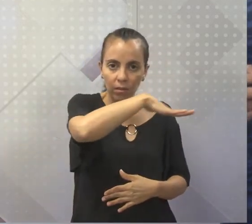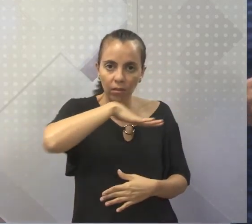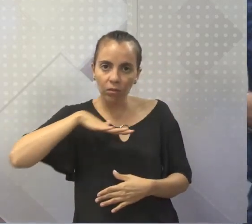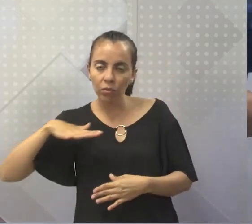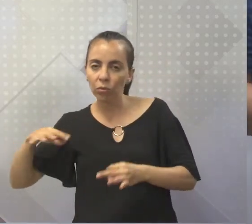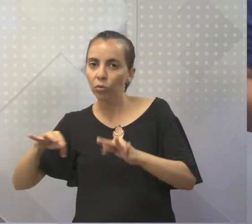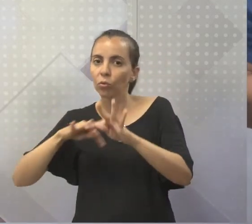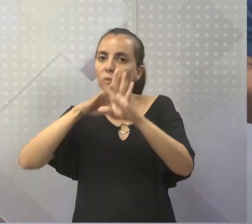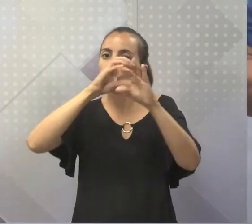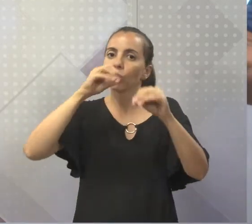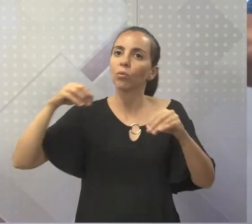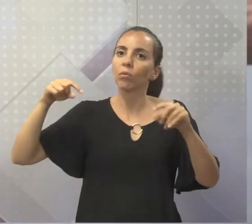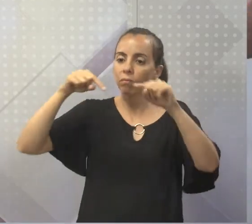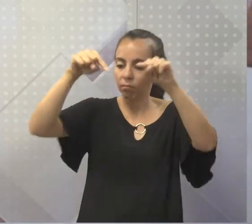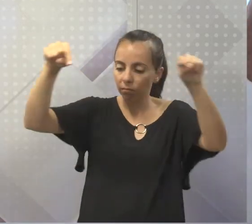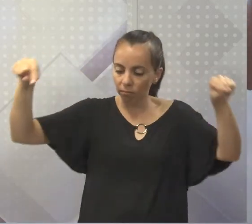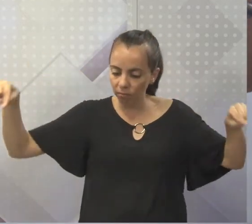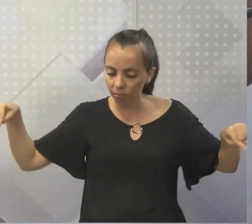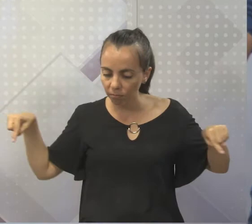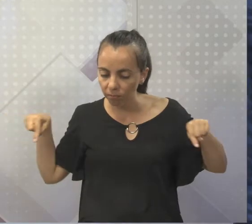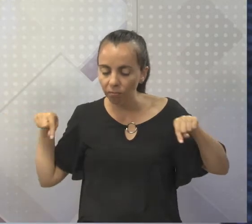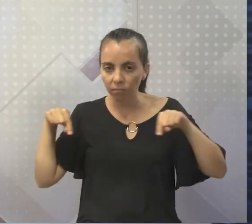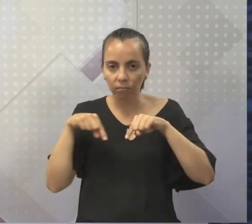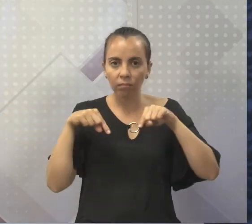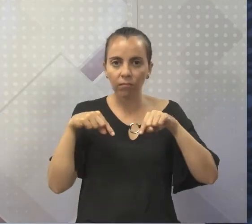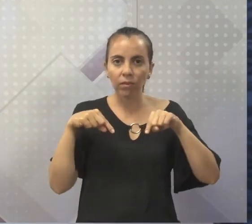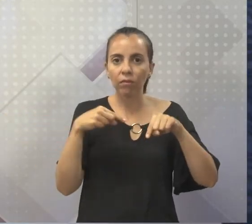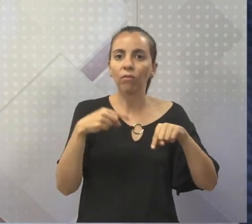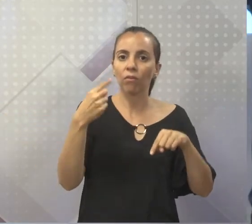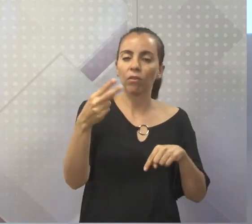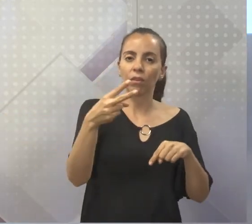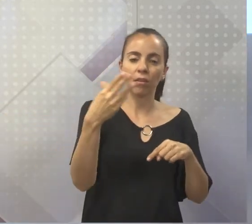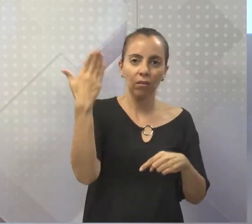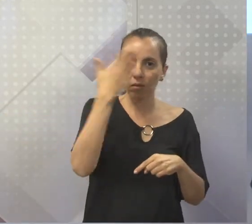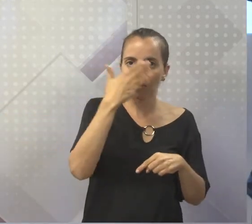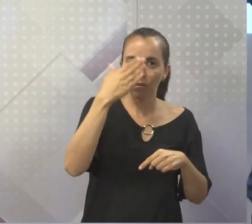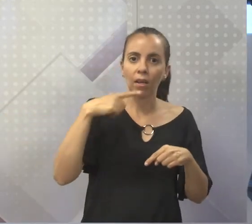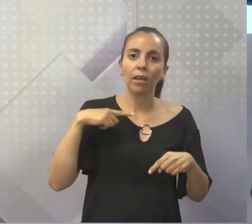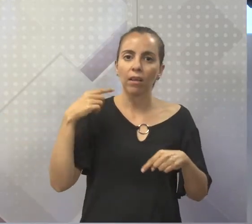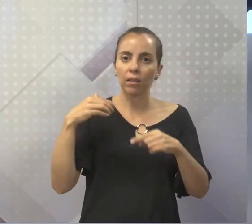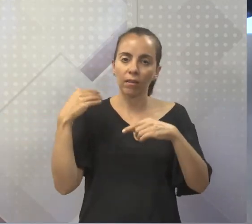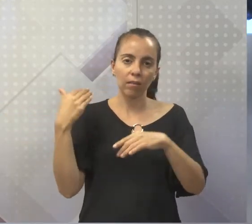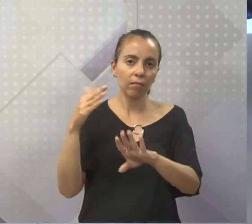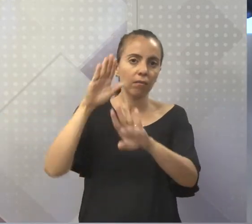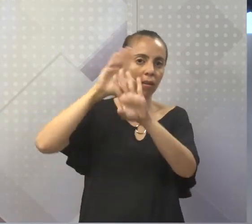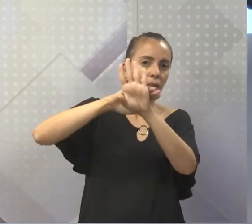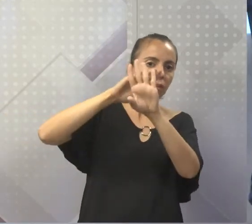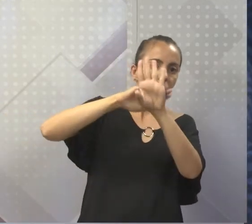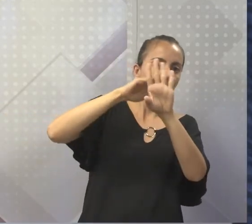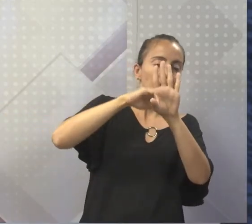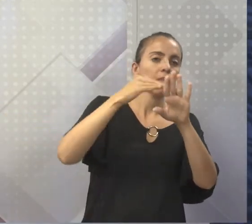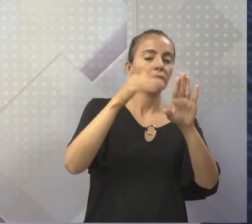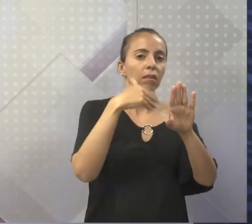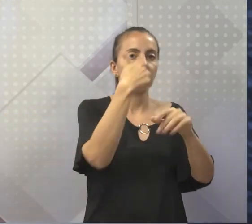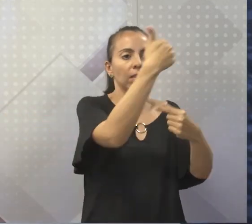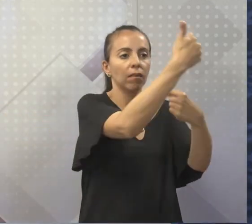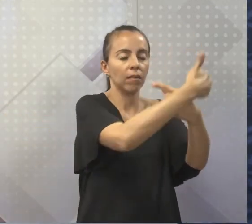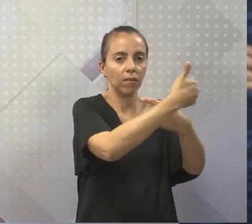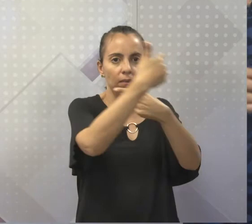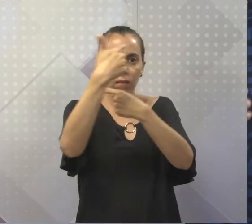poderia ser todo esse grande estúdio aqui não fez não tão vendo galera mas aqui é fantástico tem um auditório aqui atrás tem